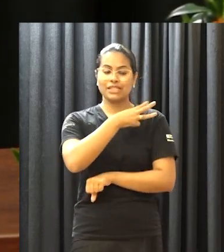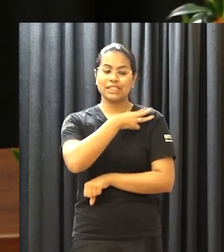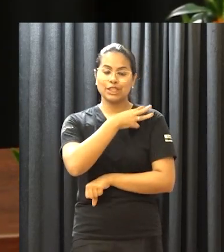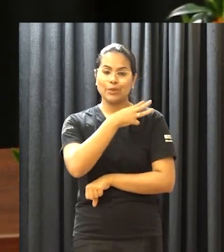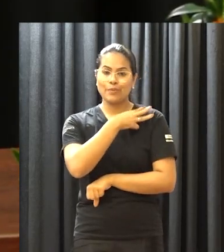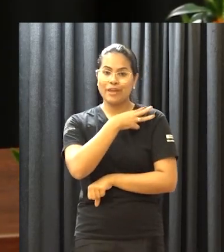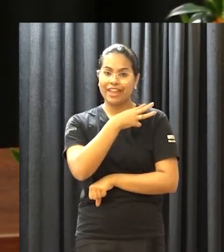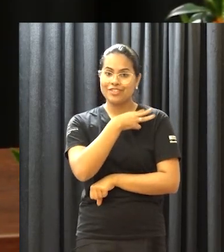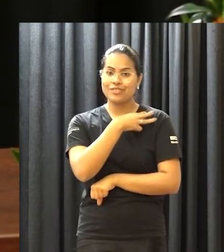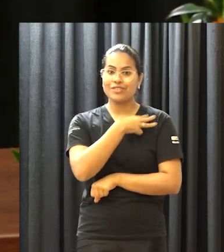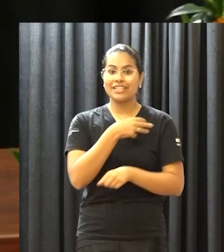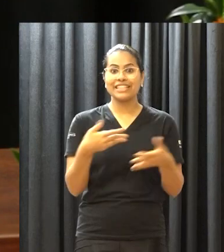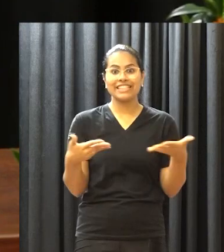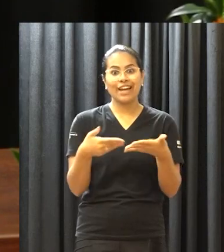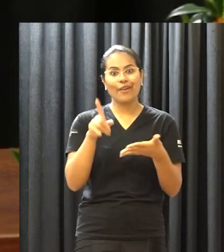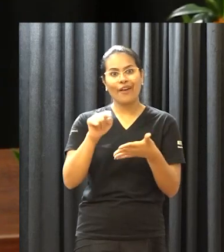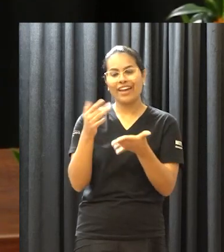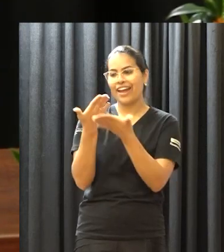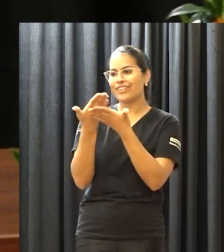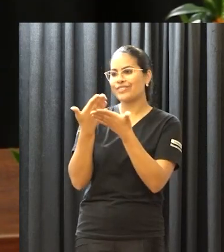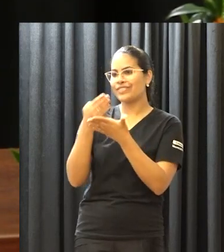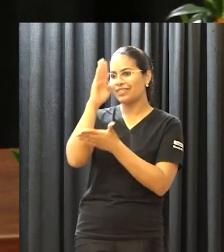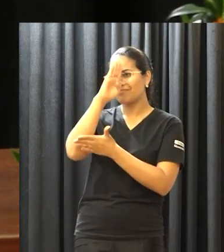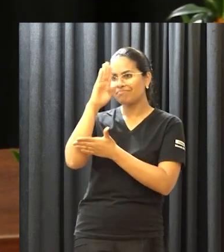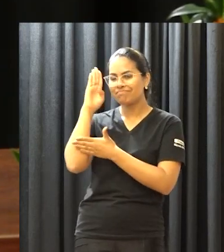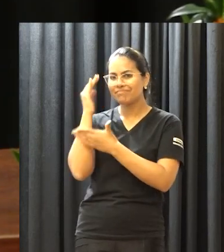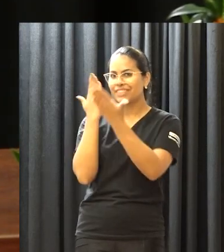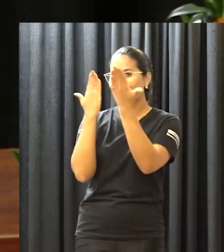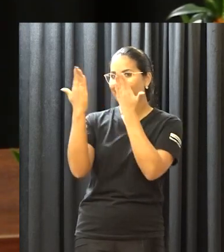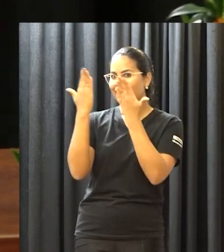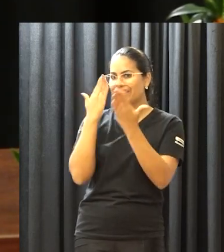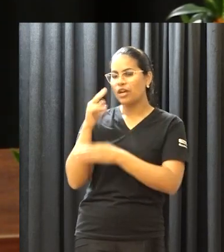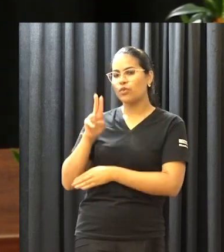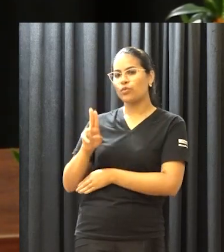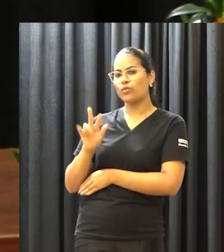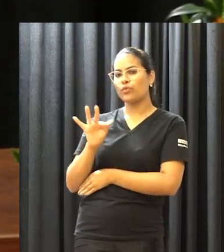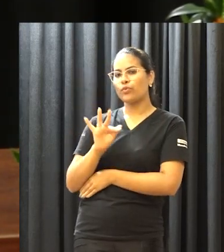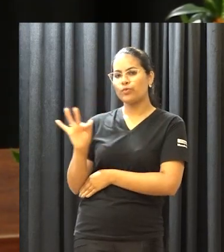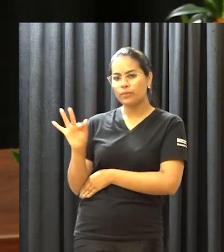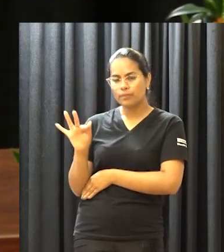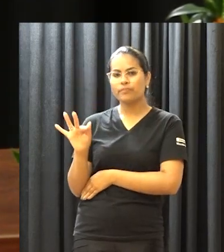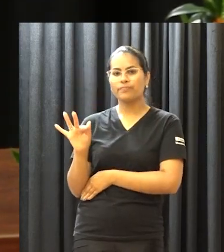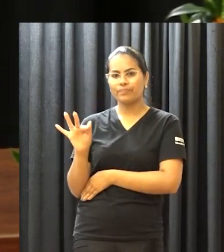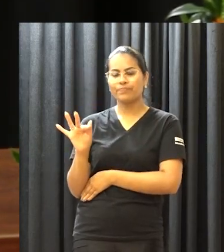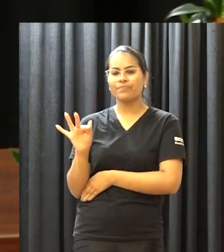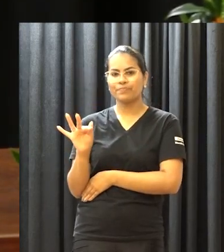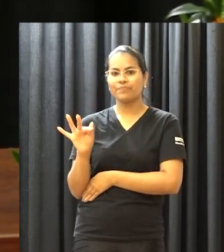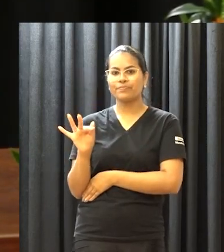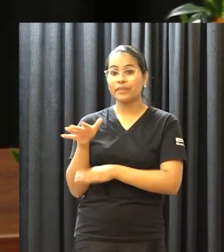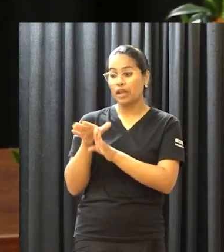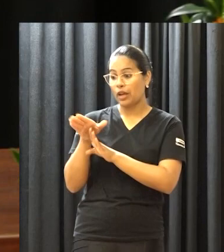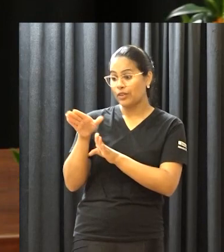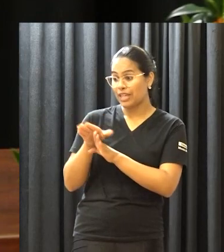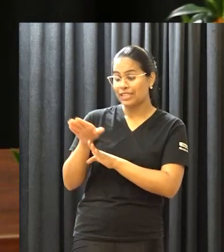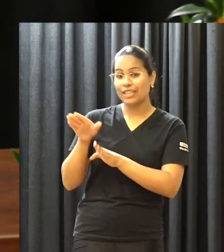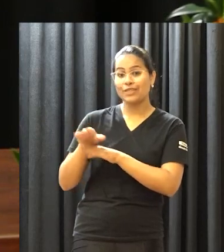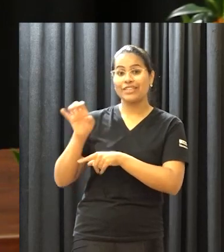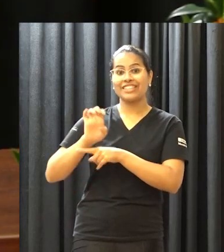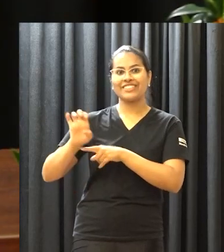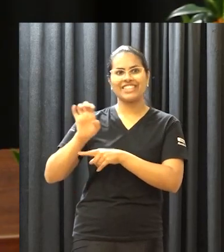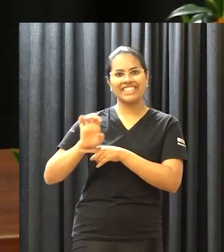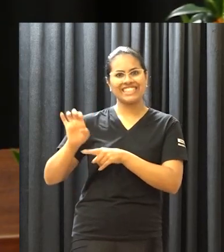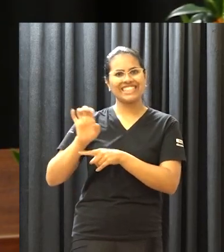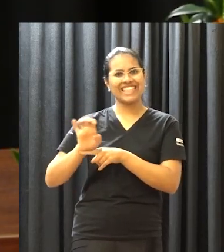é estudante na graduação em psicologia na UF, me orientando e me supervisando de estágio. Está fazendo estágio no mesmo